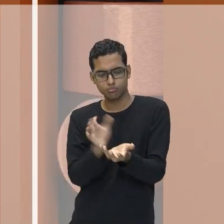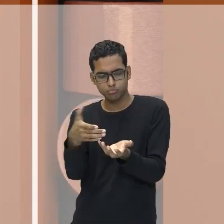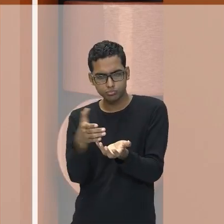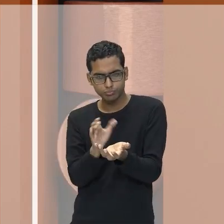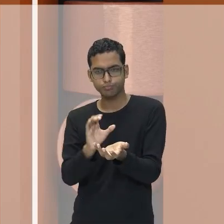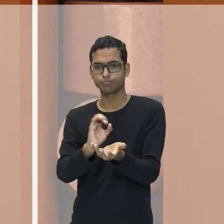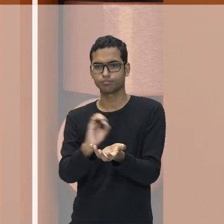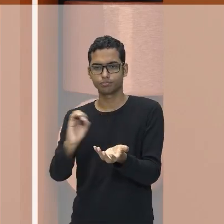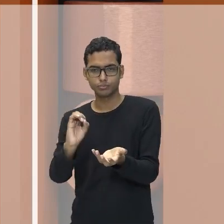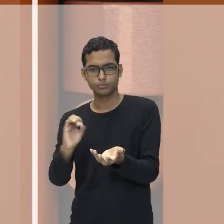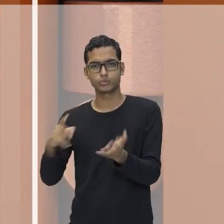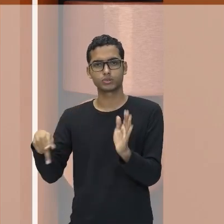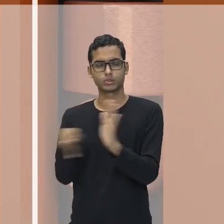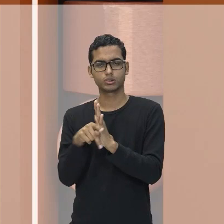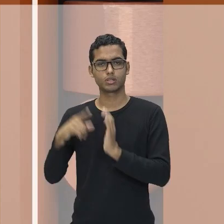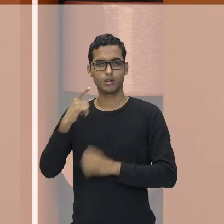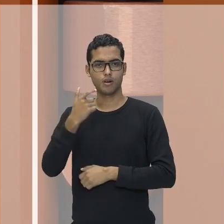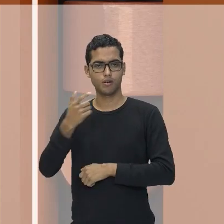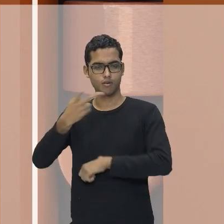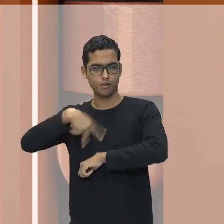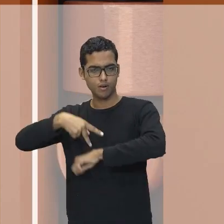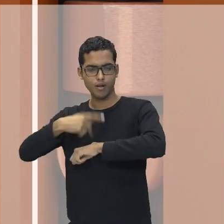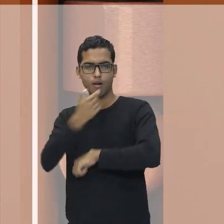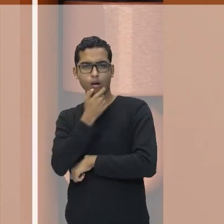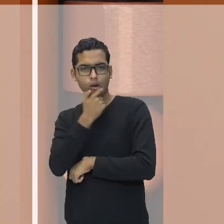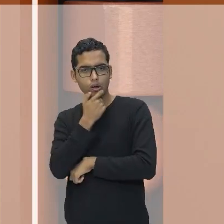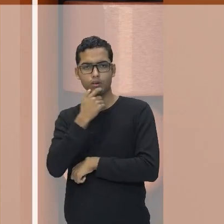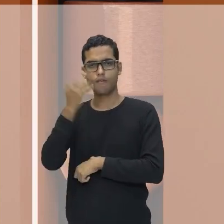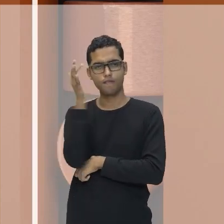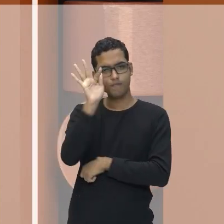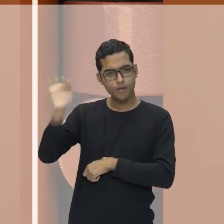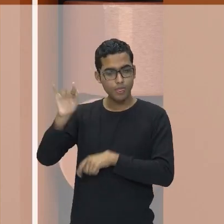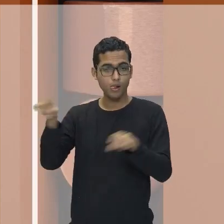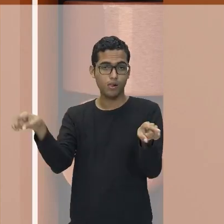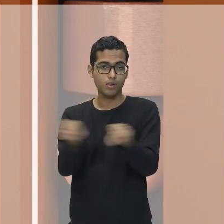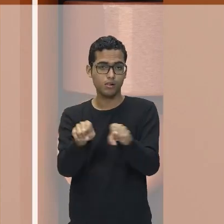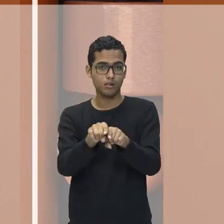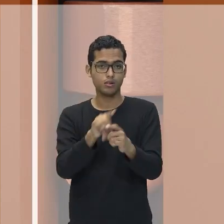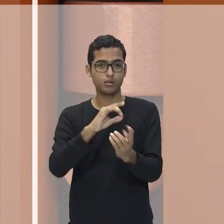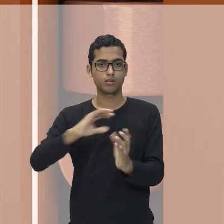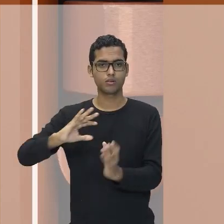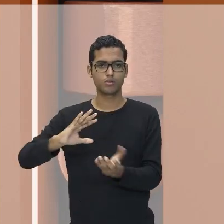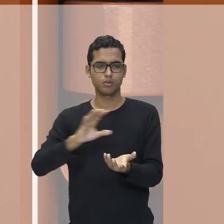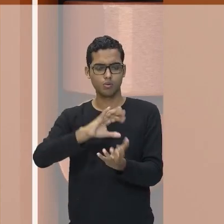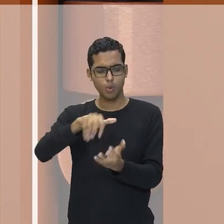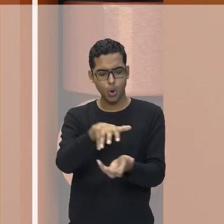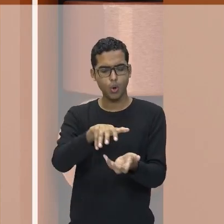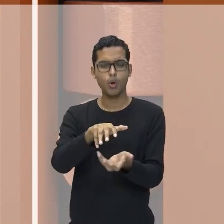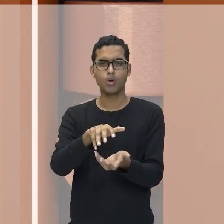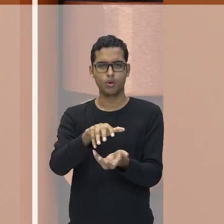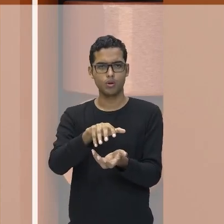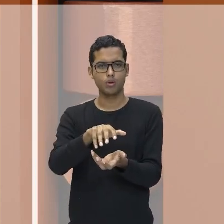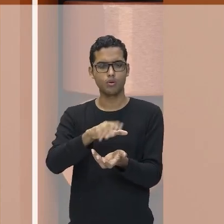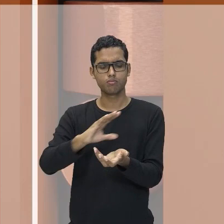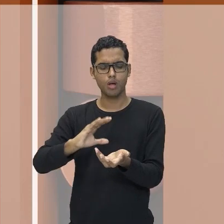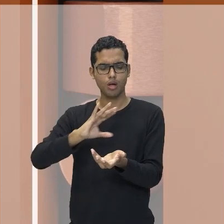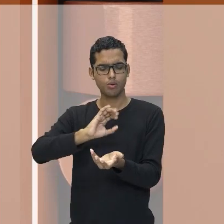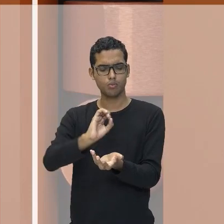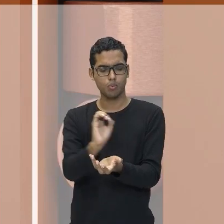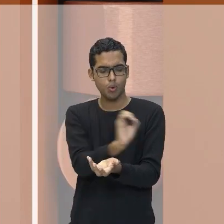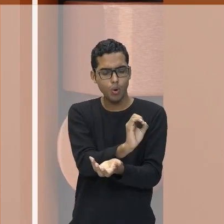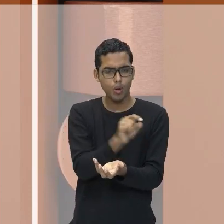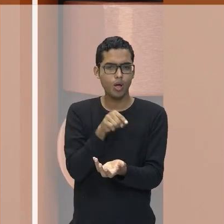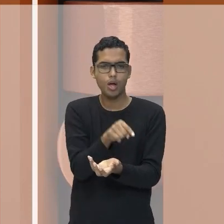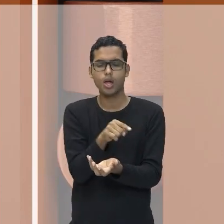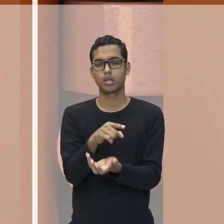e Grã-Bretanha, e frente oriental contra a União Soviética do poderoso Exército Vermelho. Então, foi um mecanismo que o